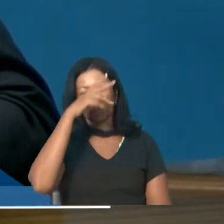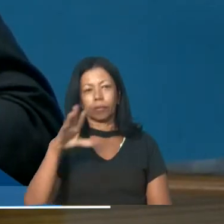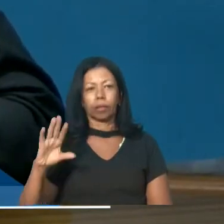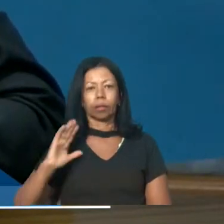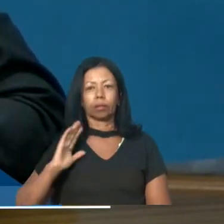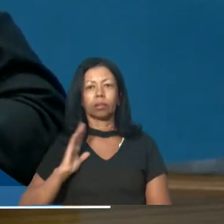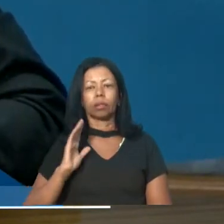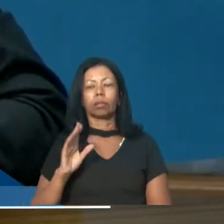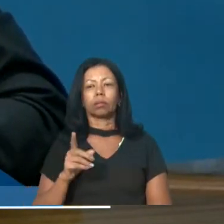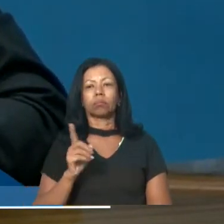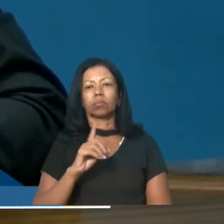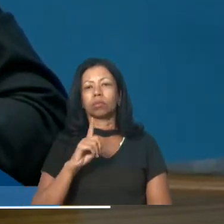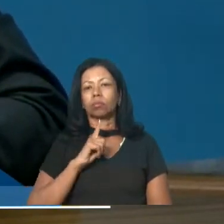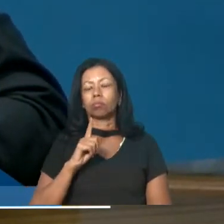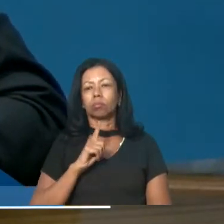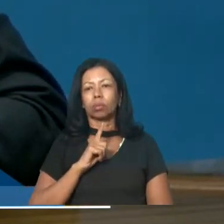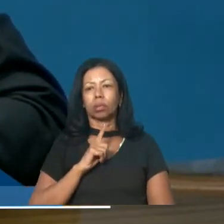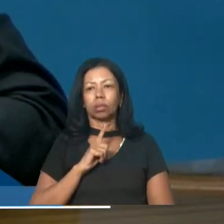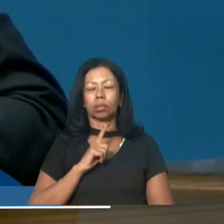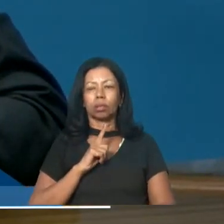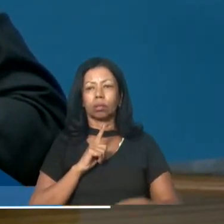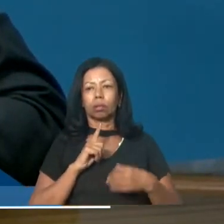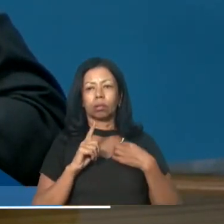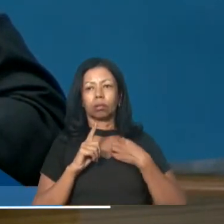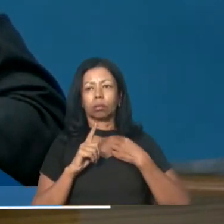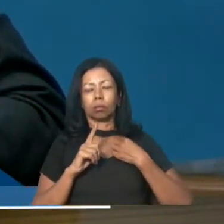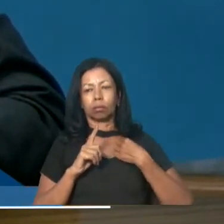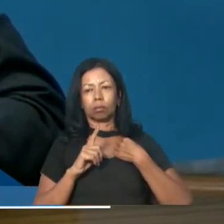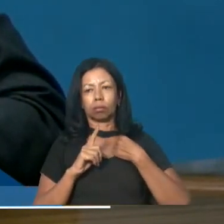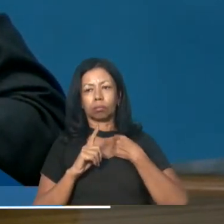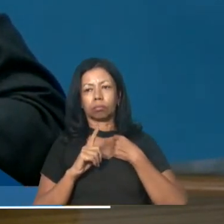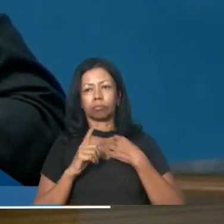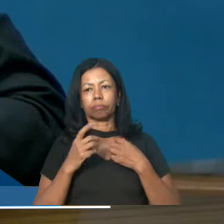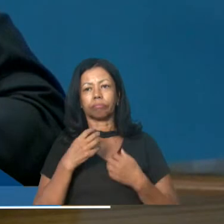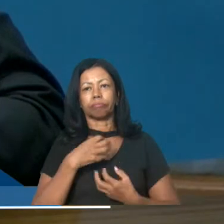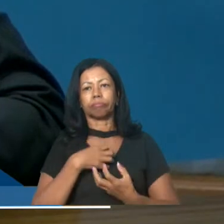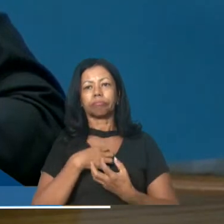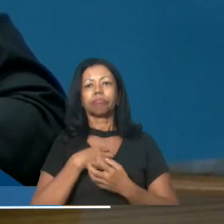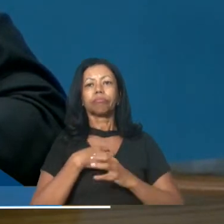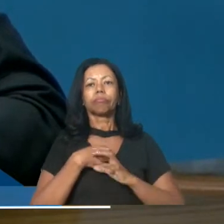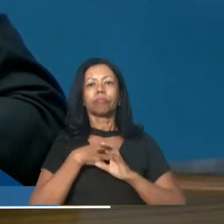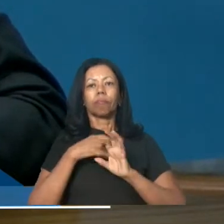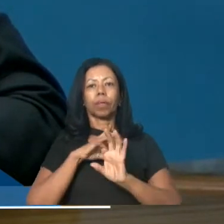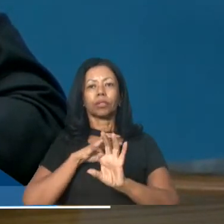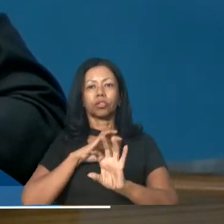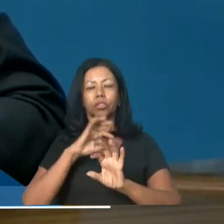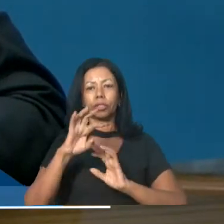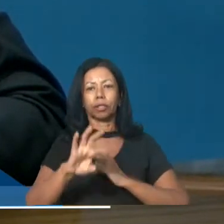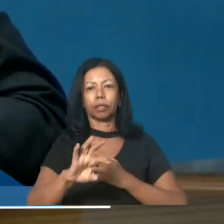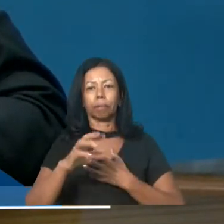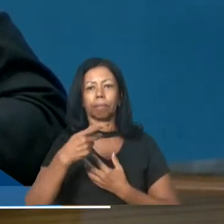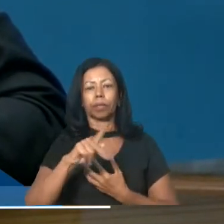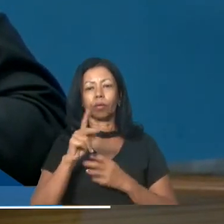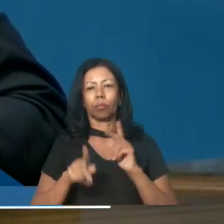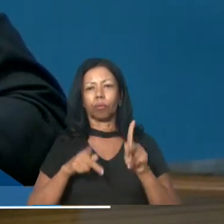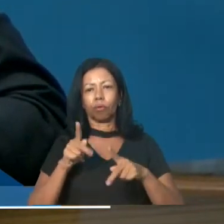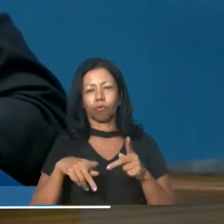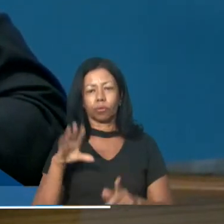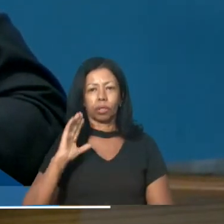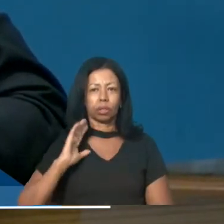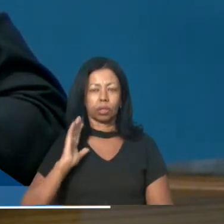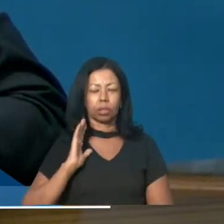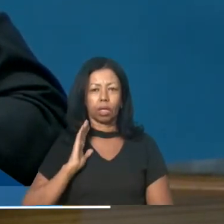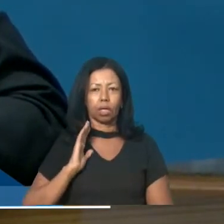isso que, se a cidade hoje não anda, não é por culpa do parlamento. Que, com certeza, aqui todos os vereadores, inclusive os que não gostam muito